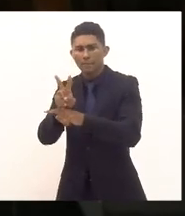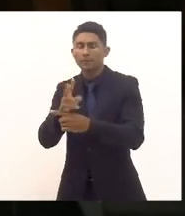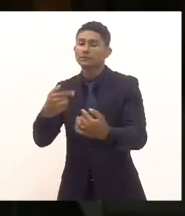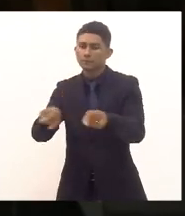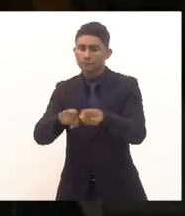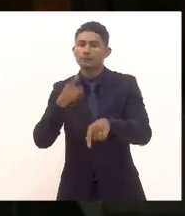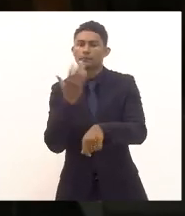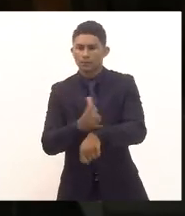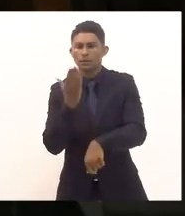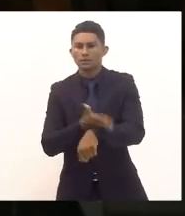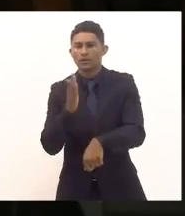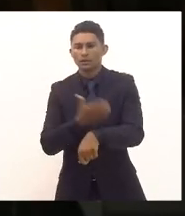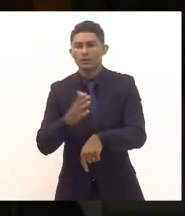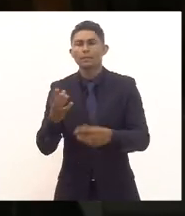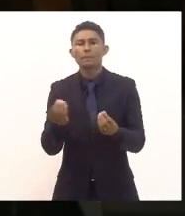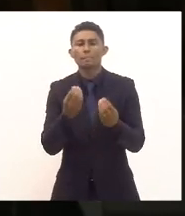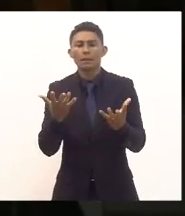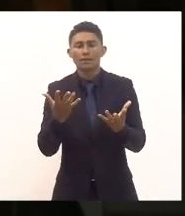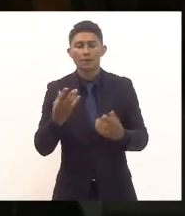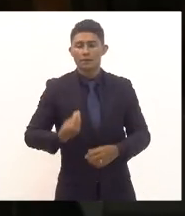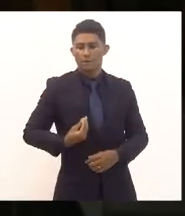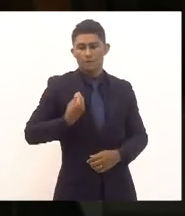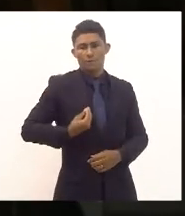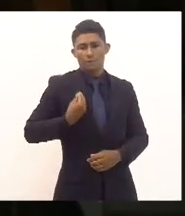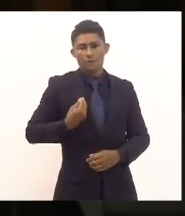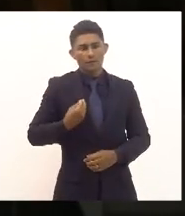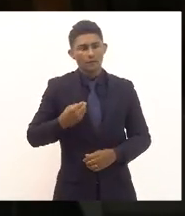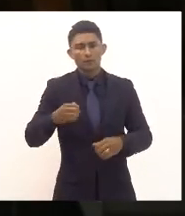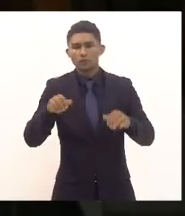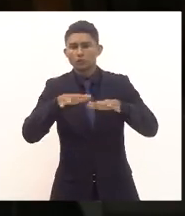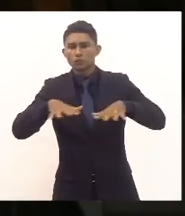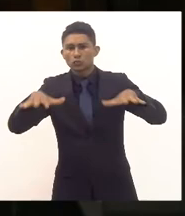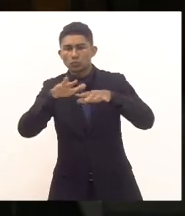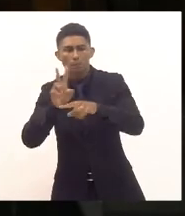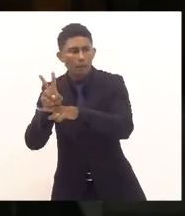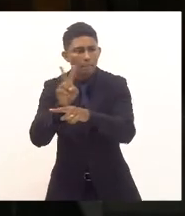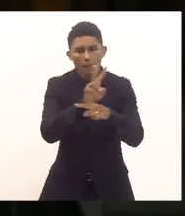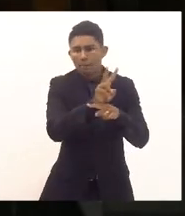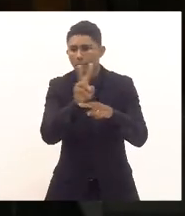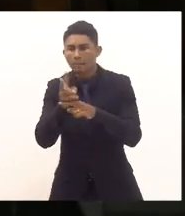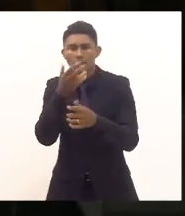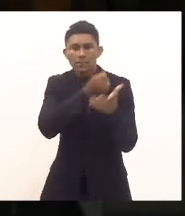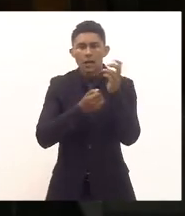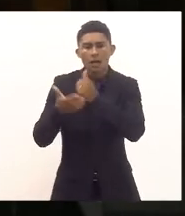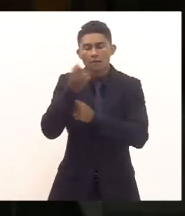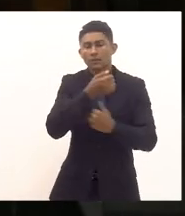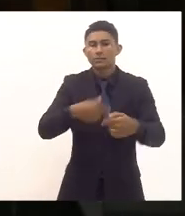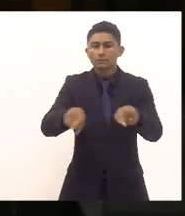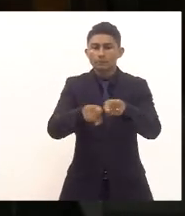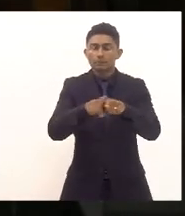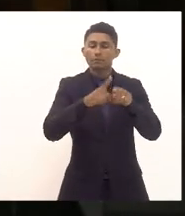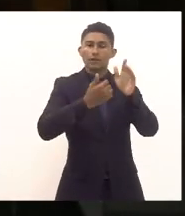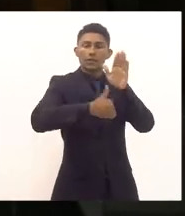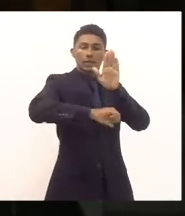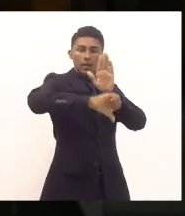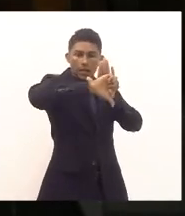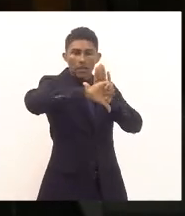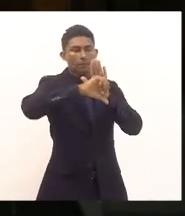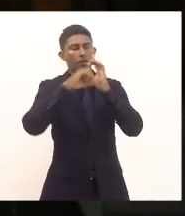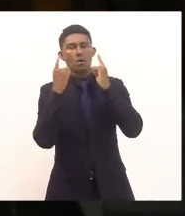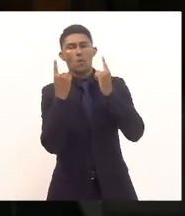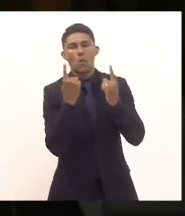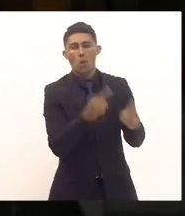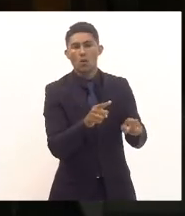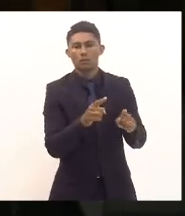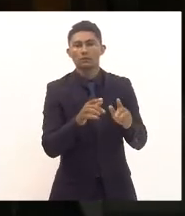treinadas para preservar a vida o e combater o crime não pode ser